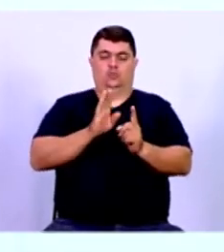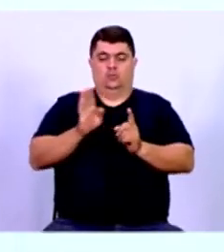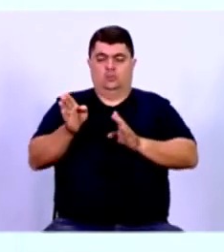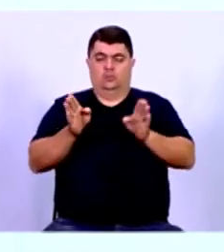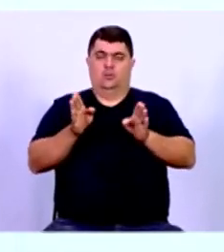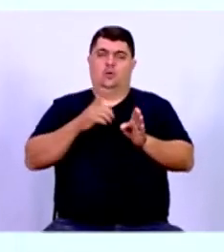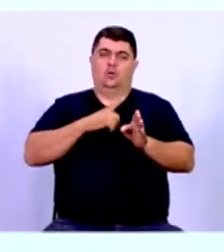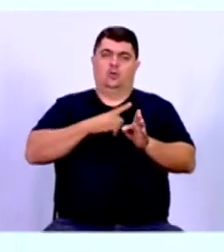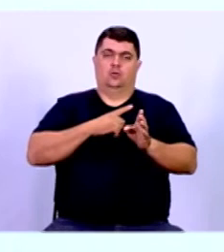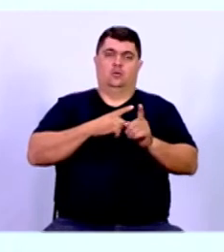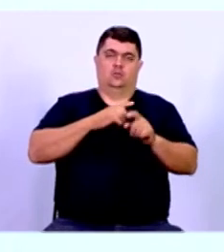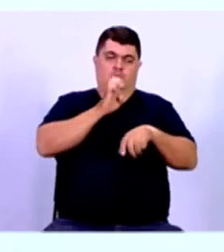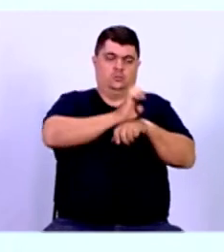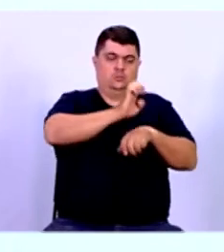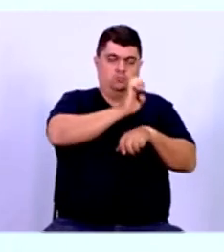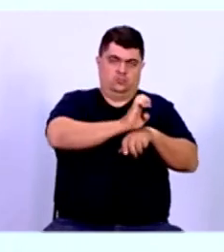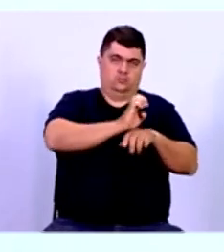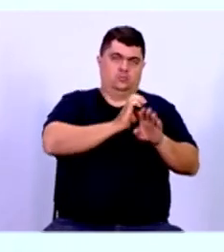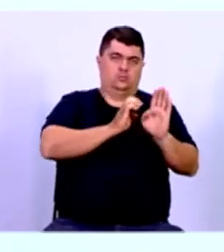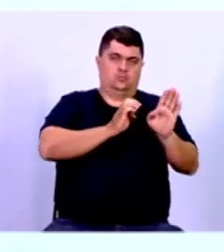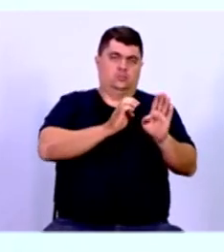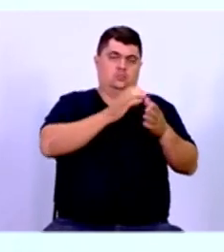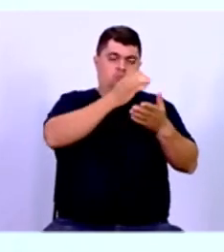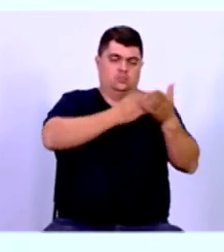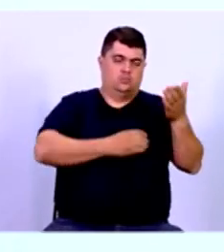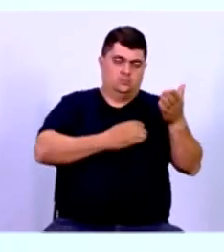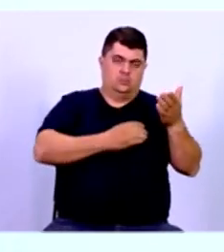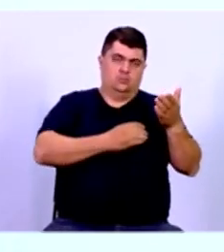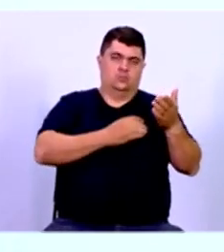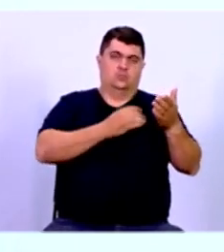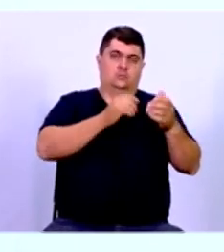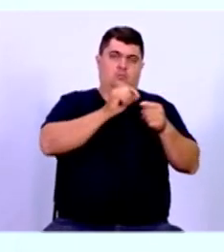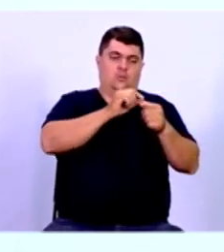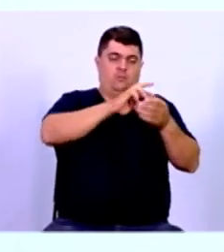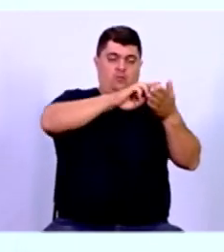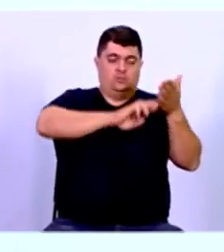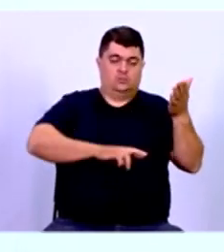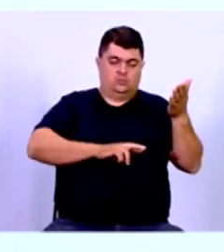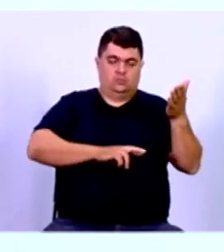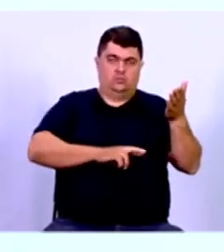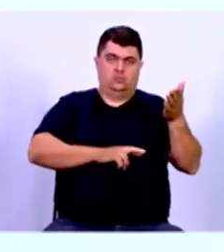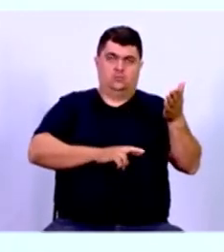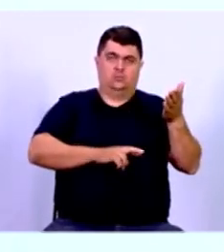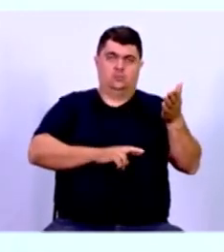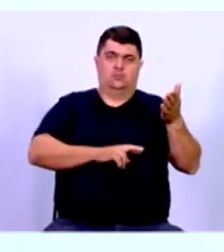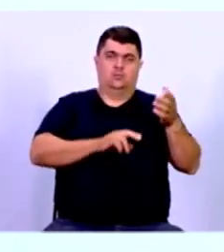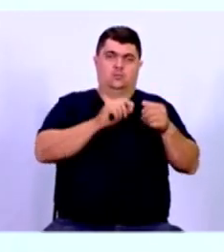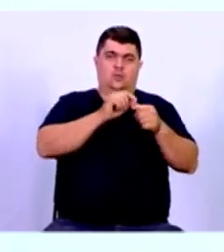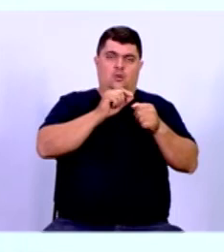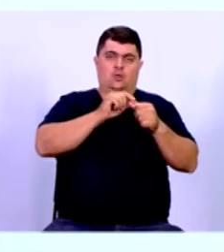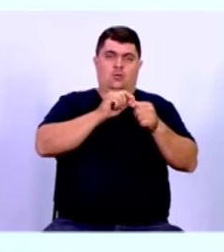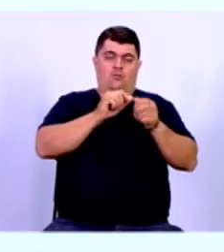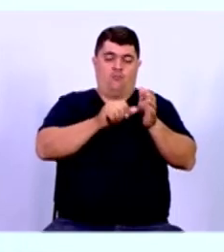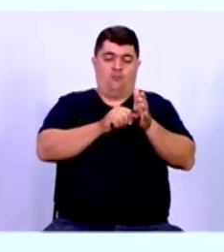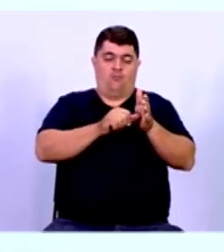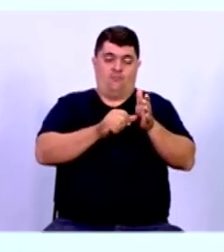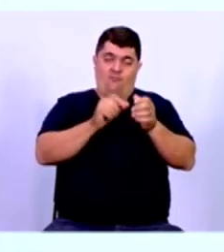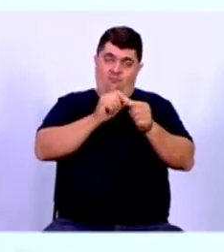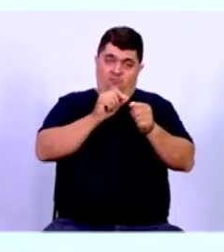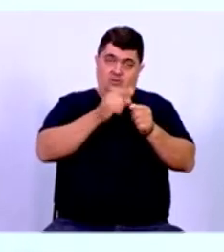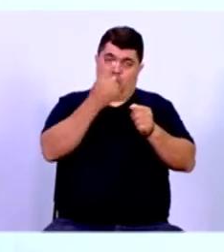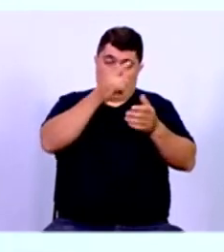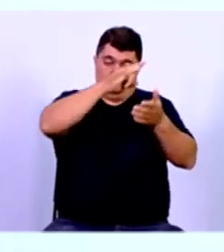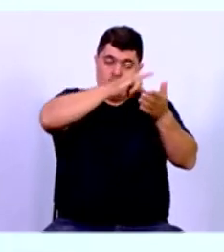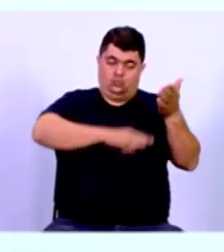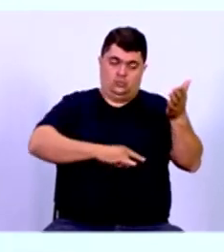realiza de fato o estágio pela assinatura do termo tripartite e você faz um relatório. Então, tem a produção de um documento. O